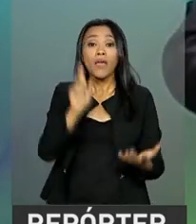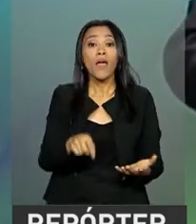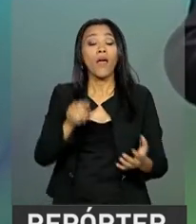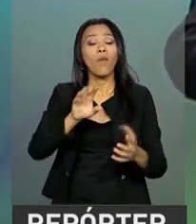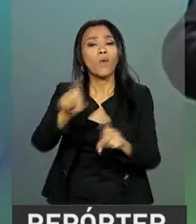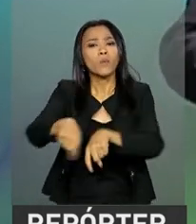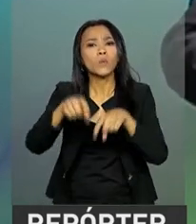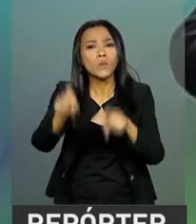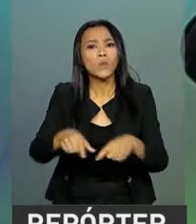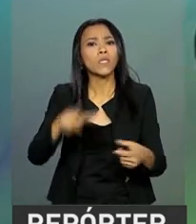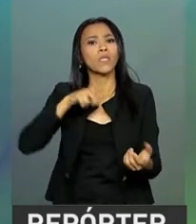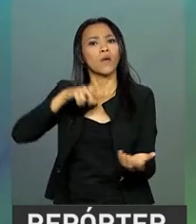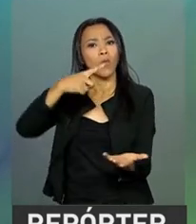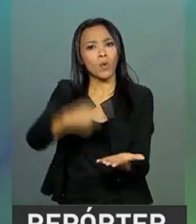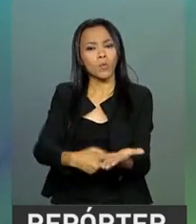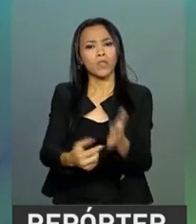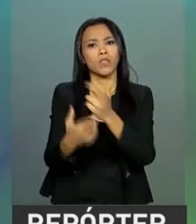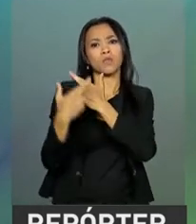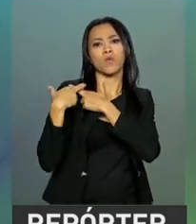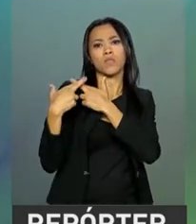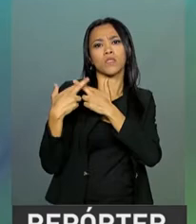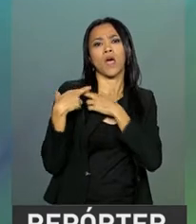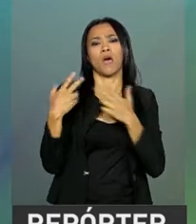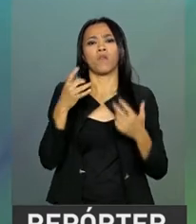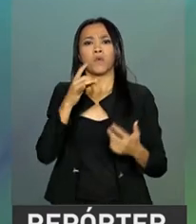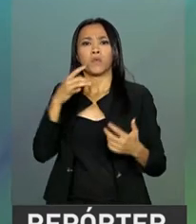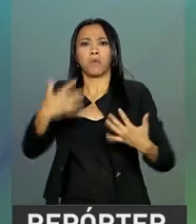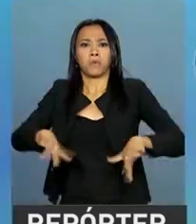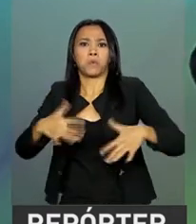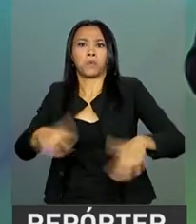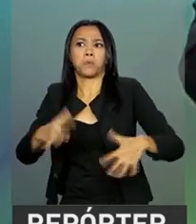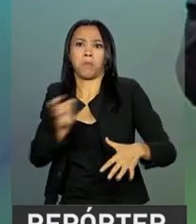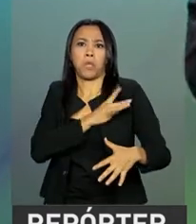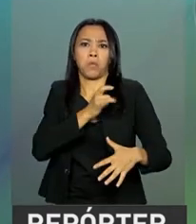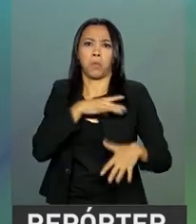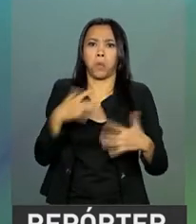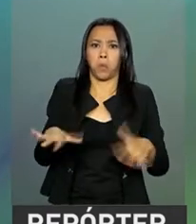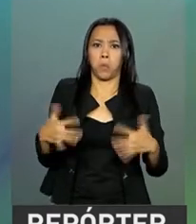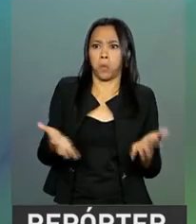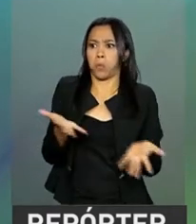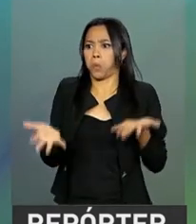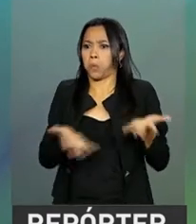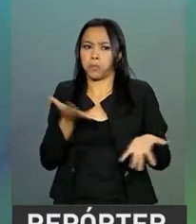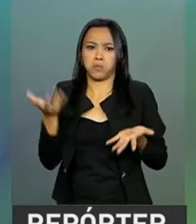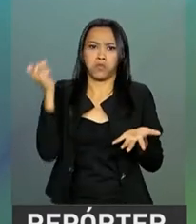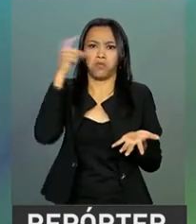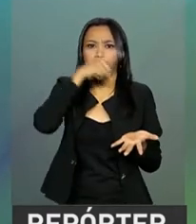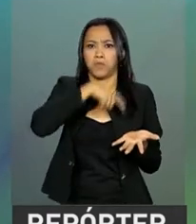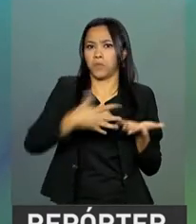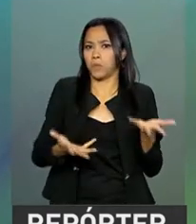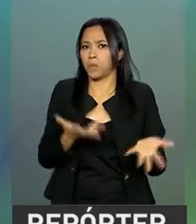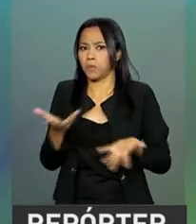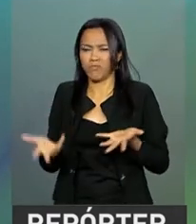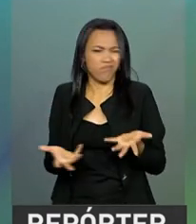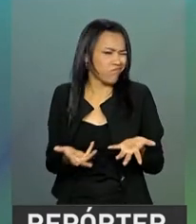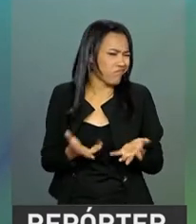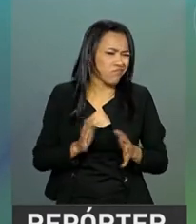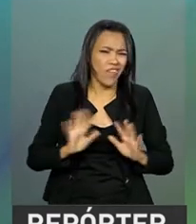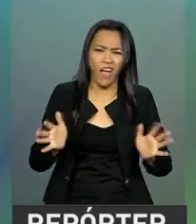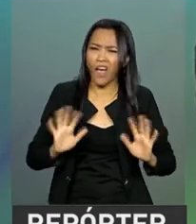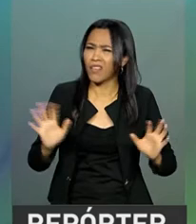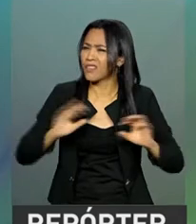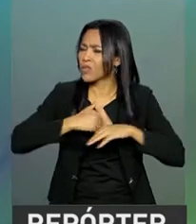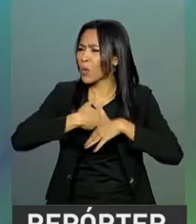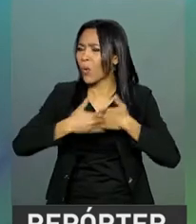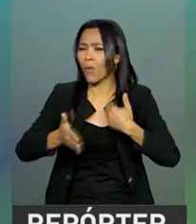agricultura que não tem medo não tem receio não tem qualquer dificuldade de fazer qualquer debate